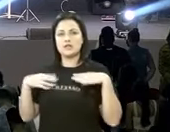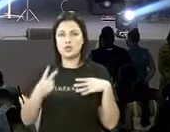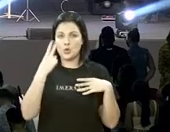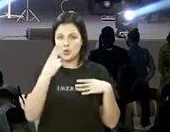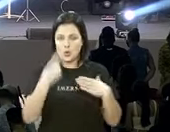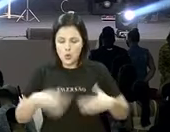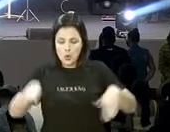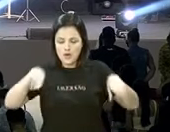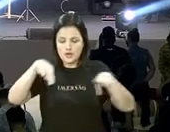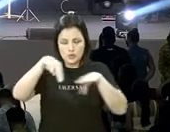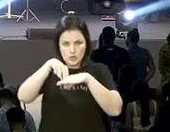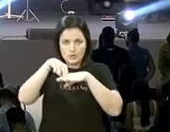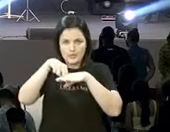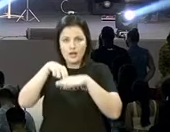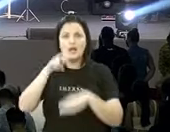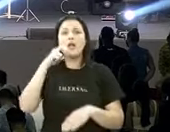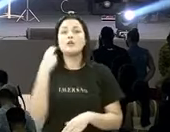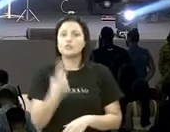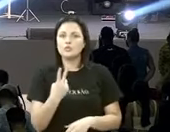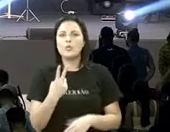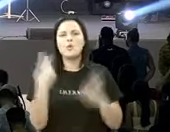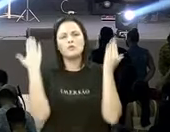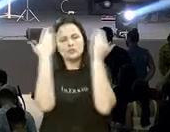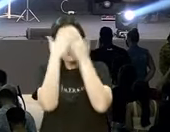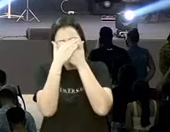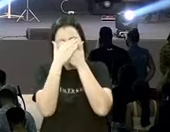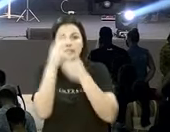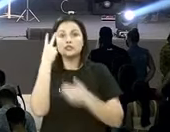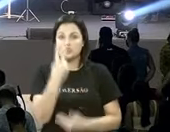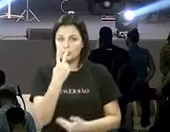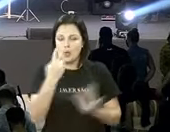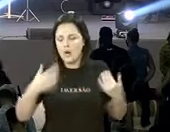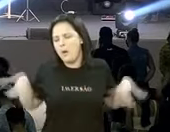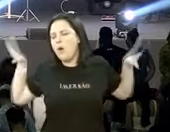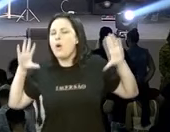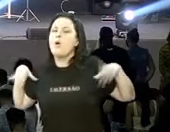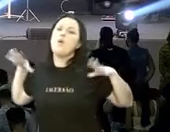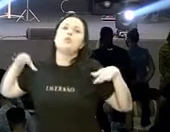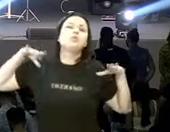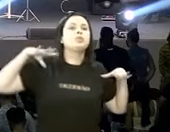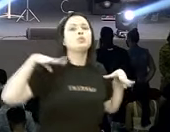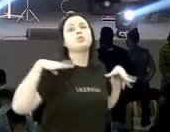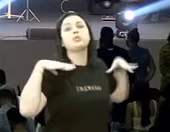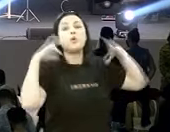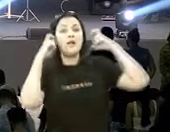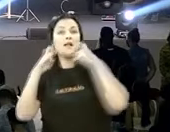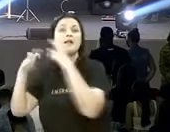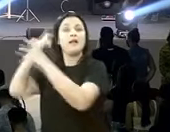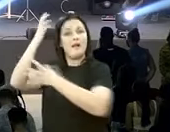2 cobriam o rosto, e com 2 voavam. E clamavam uns aos outros, dizendo: